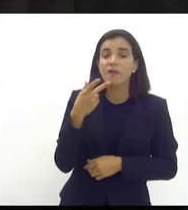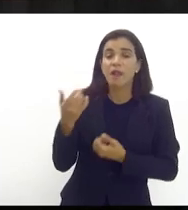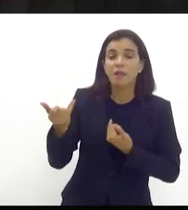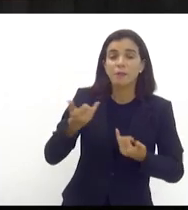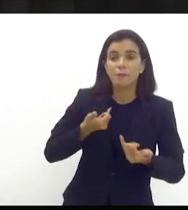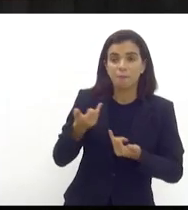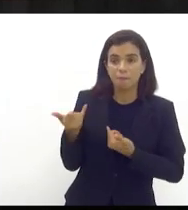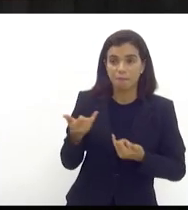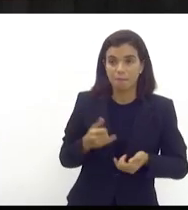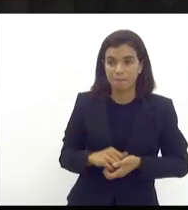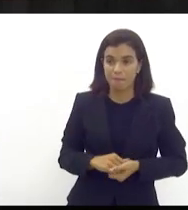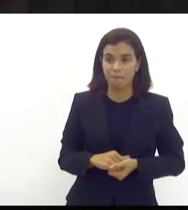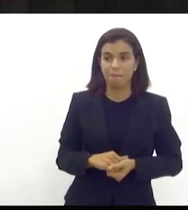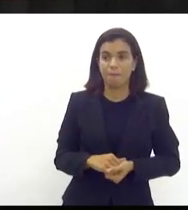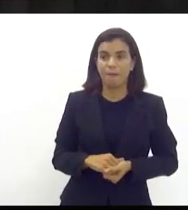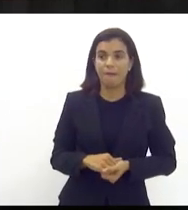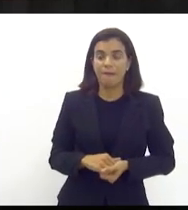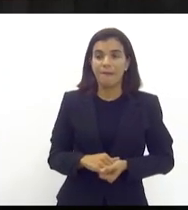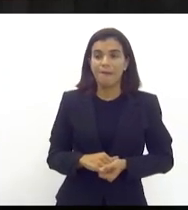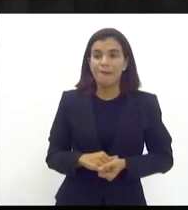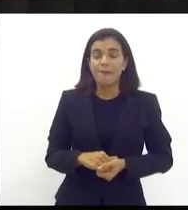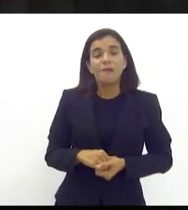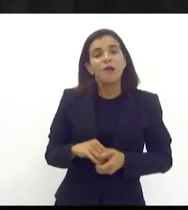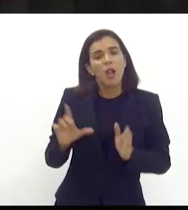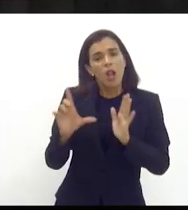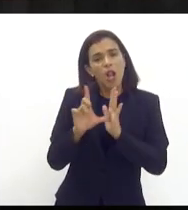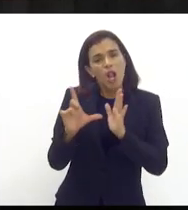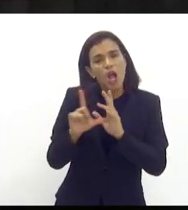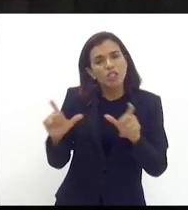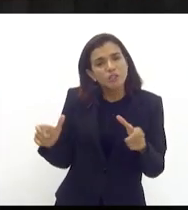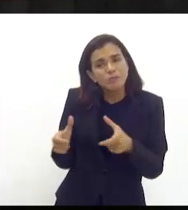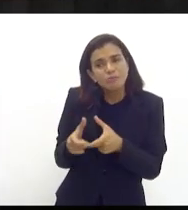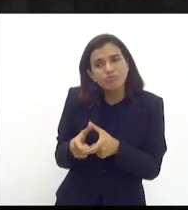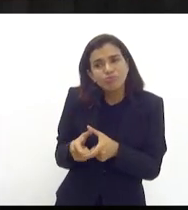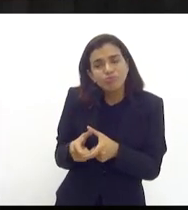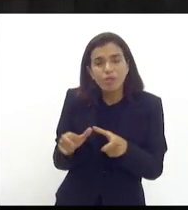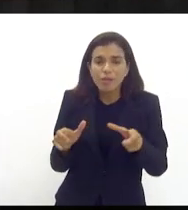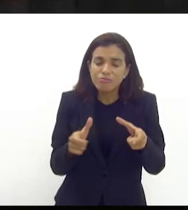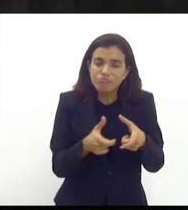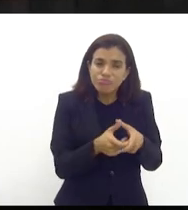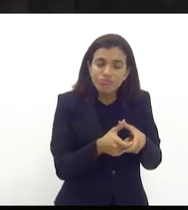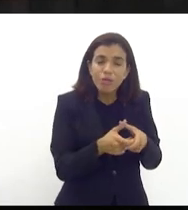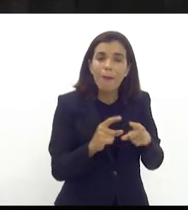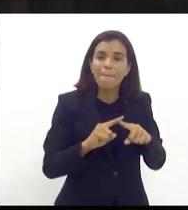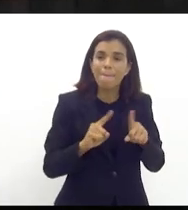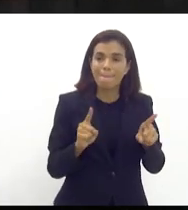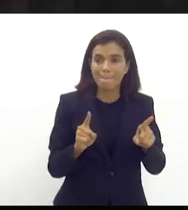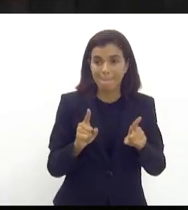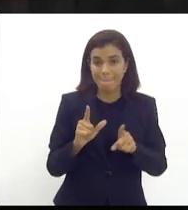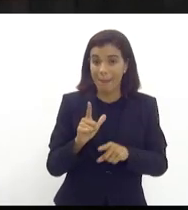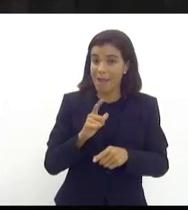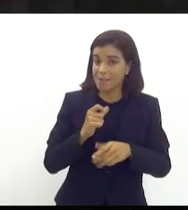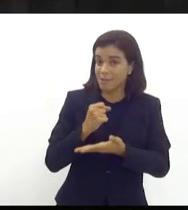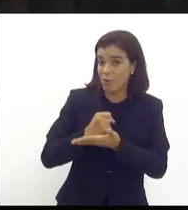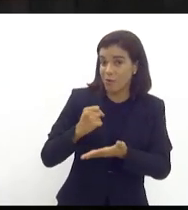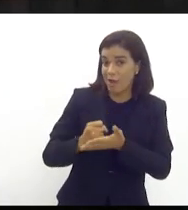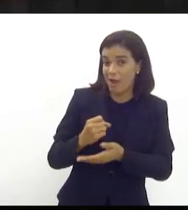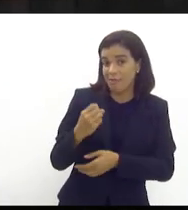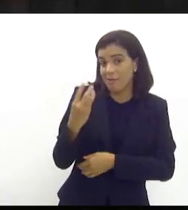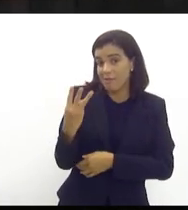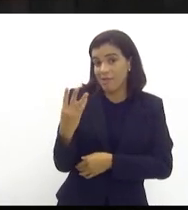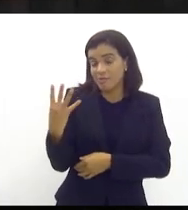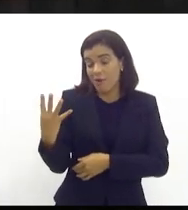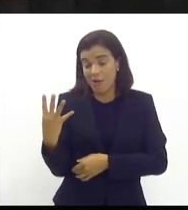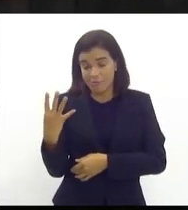seguinte: são lojas pequenas, né, mas que geram 3-4 empregos